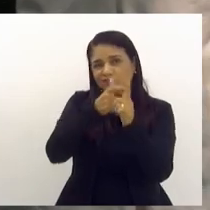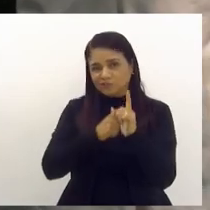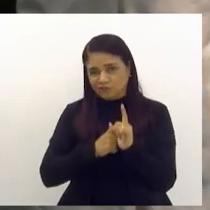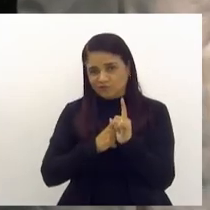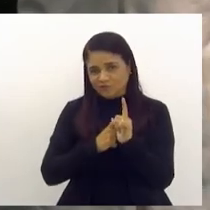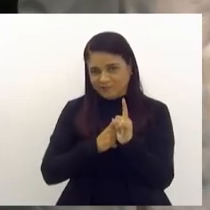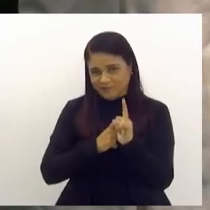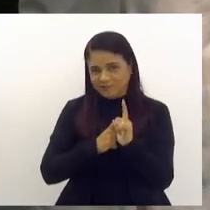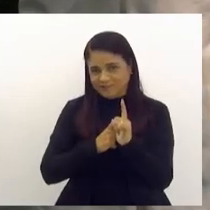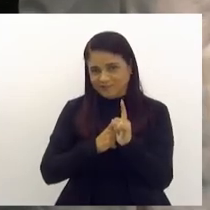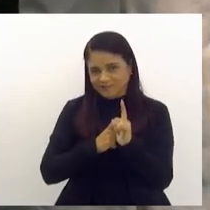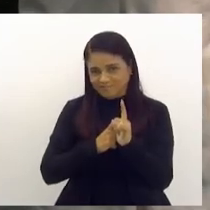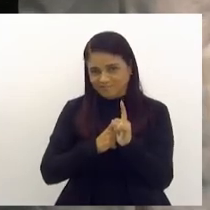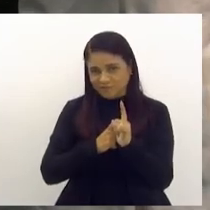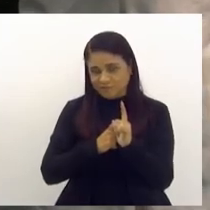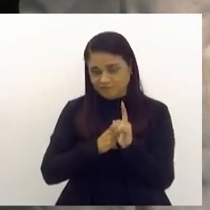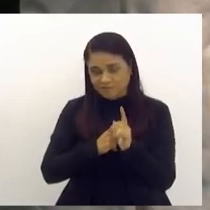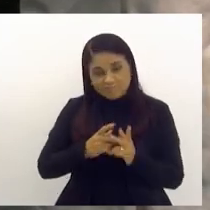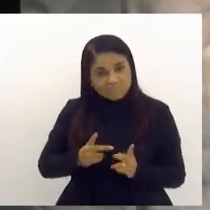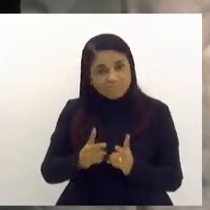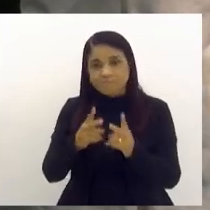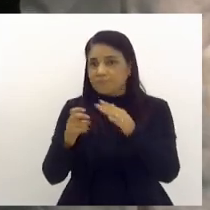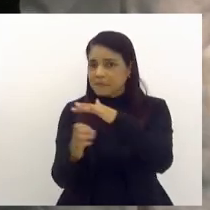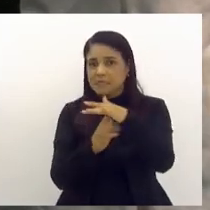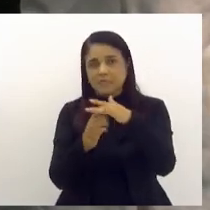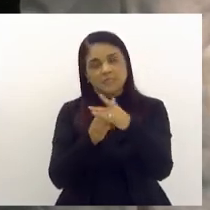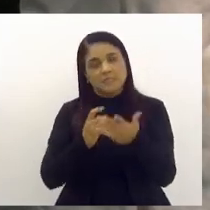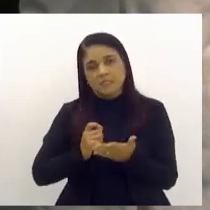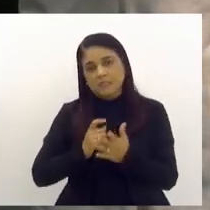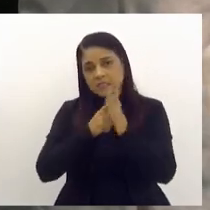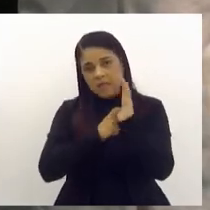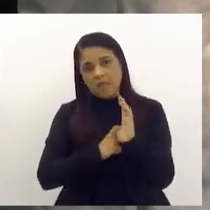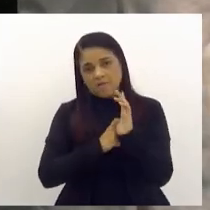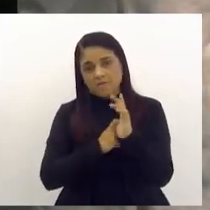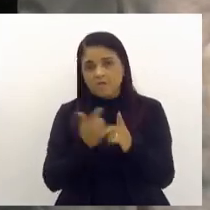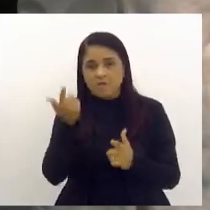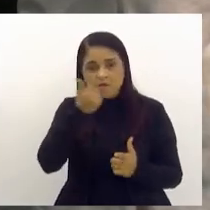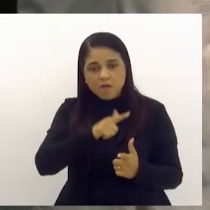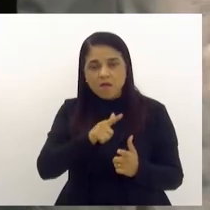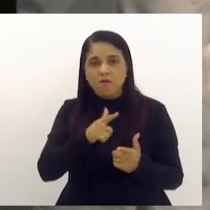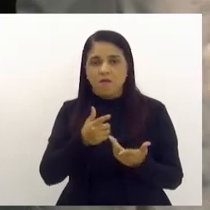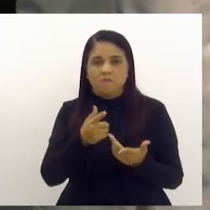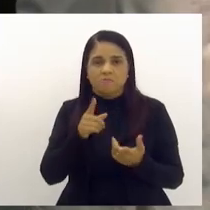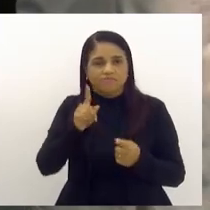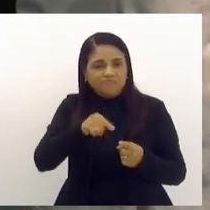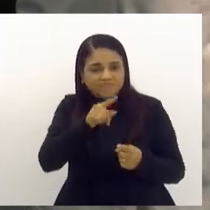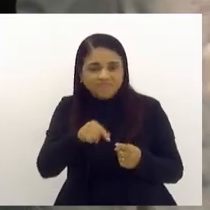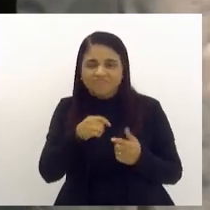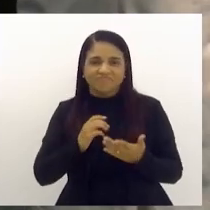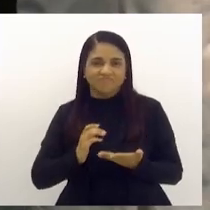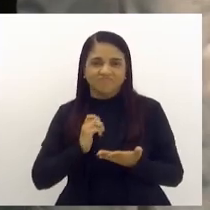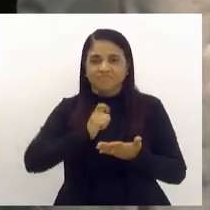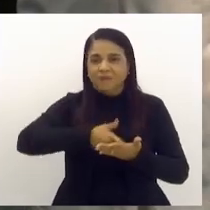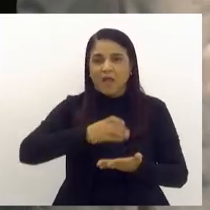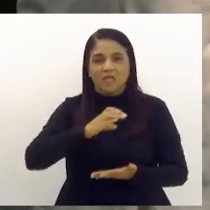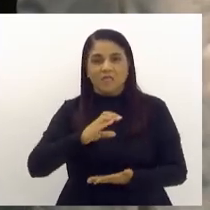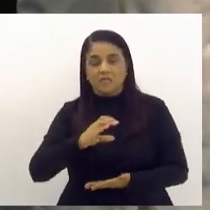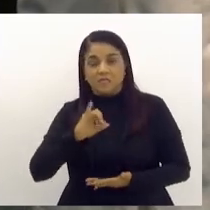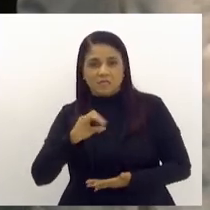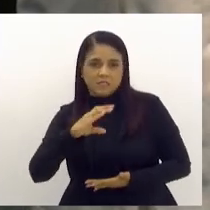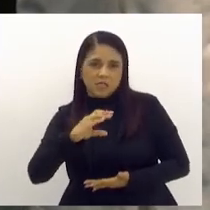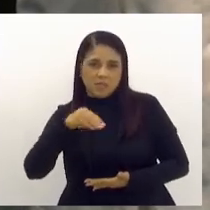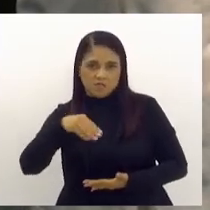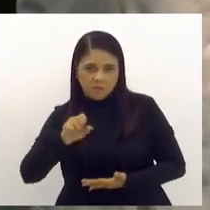desses eternos grandes devedores que continuam ganhando isenções e estímulos. Portanto, presidente, está aqui o nosso